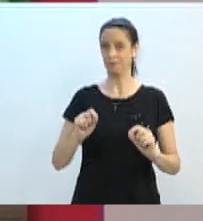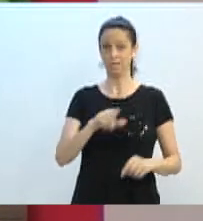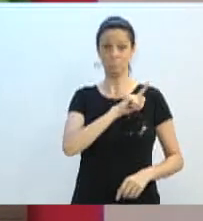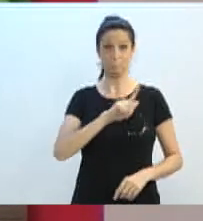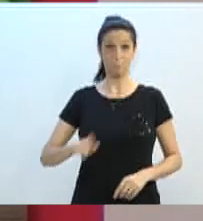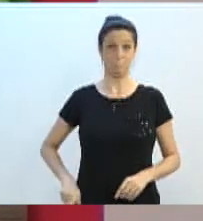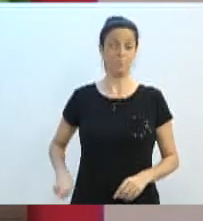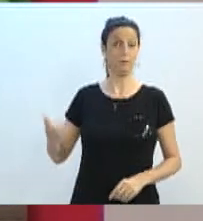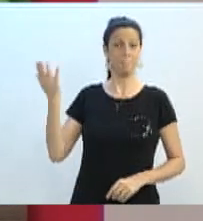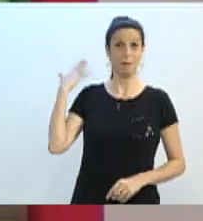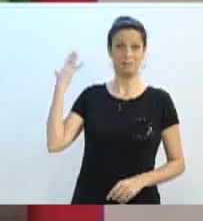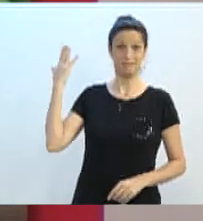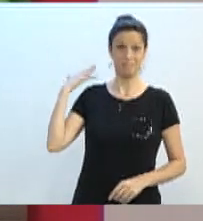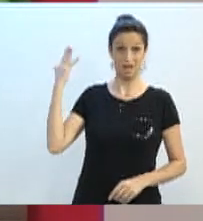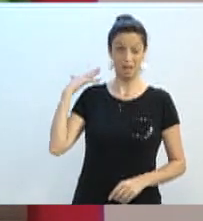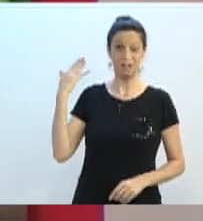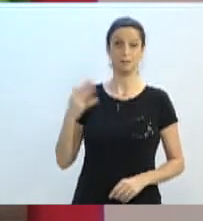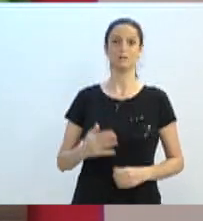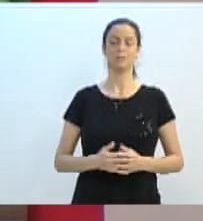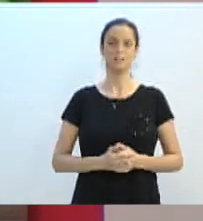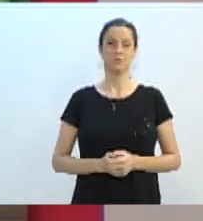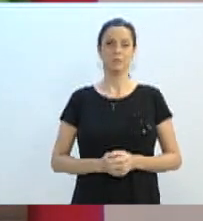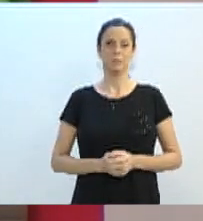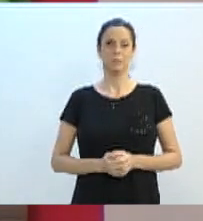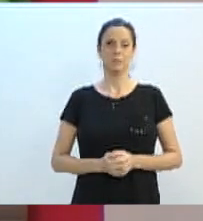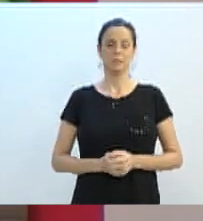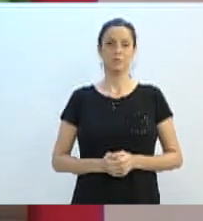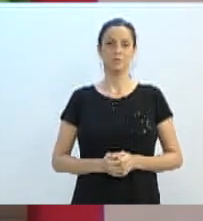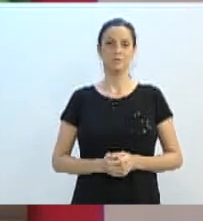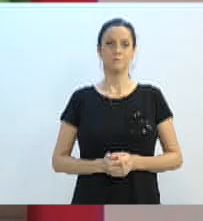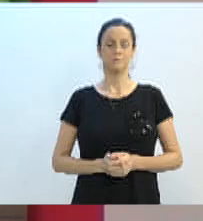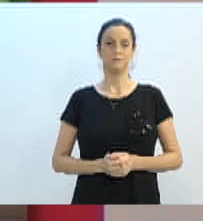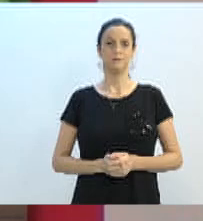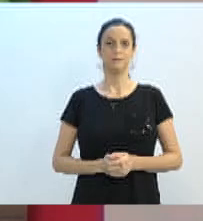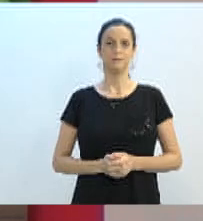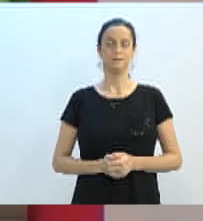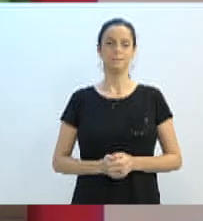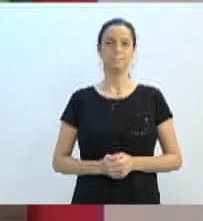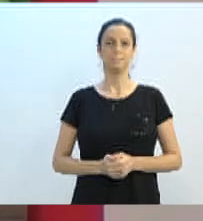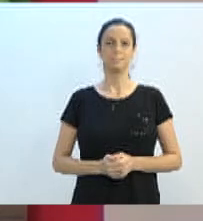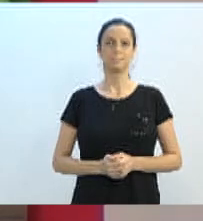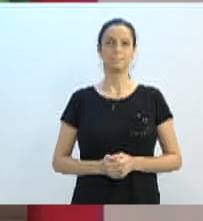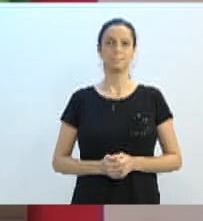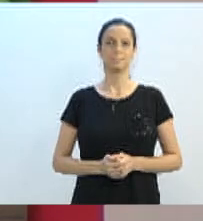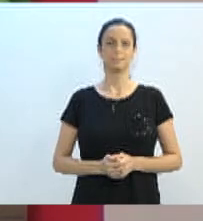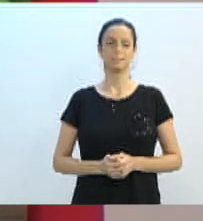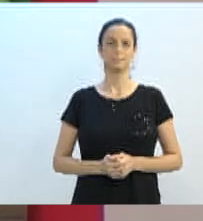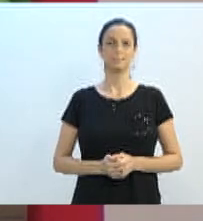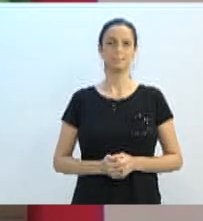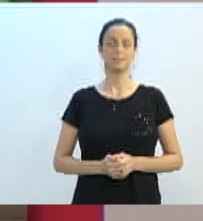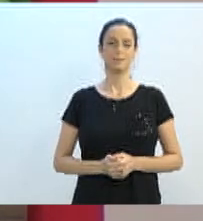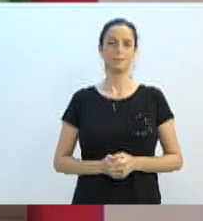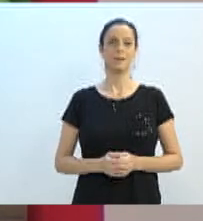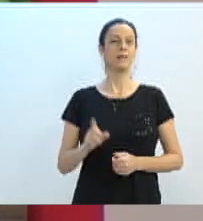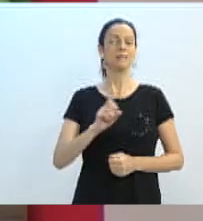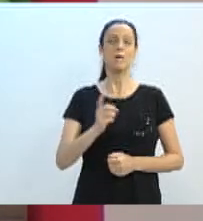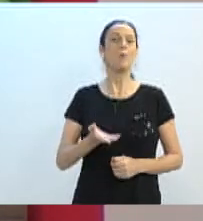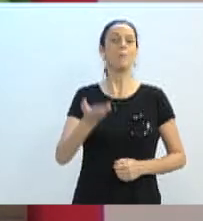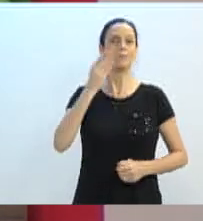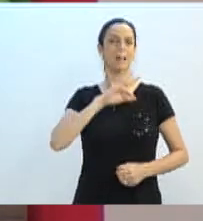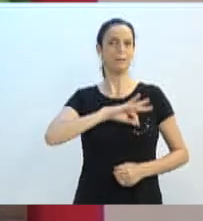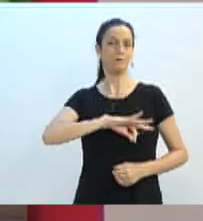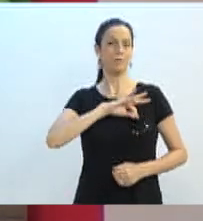governos anteriores trouxeram, deixaram os servidores sem a devida revisão salarial, aí só